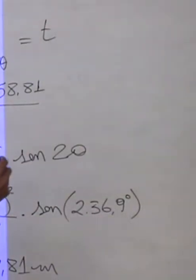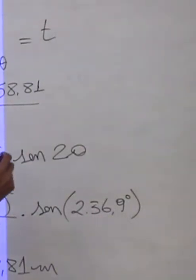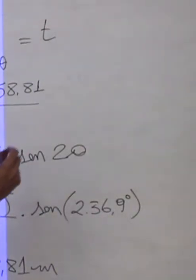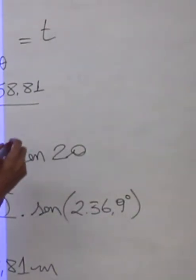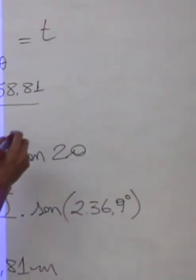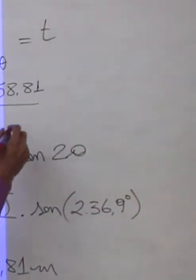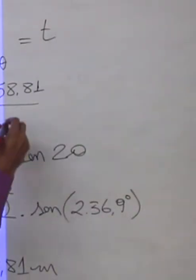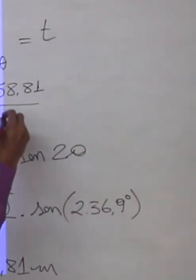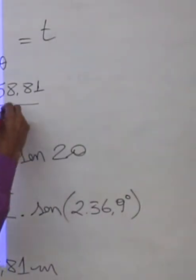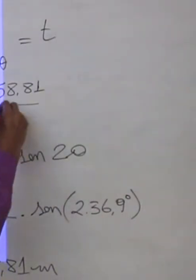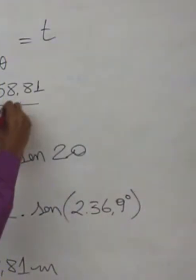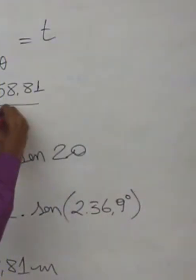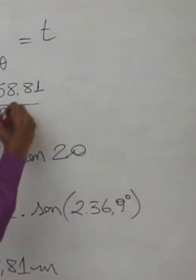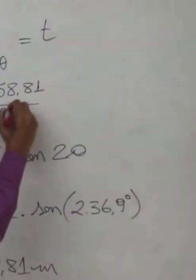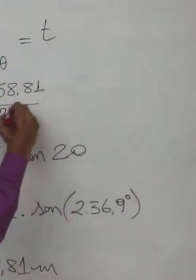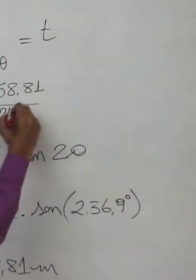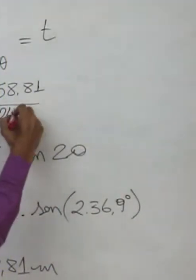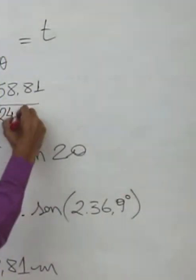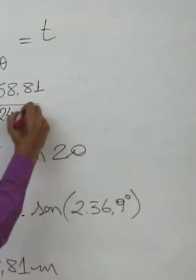É